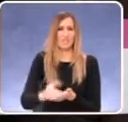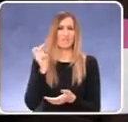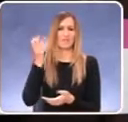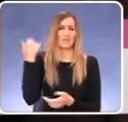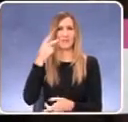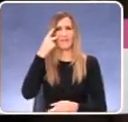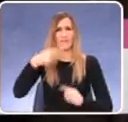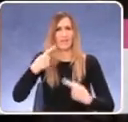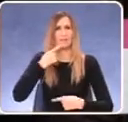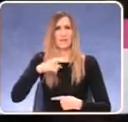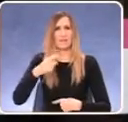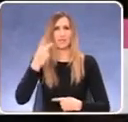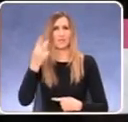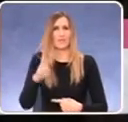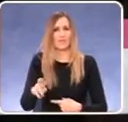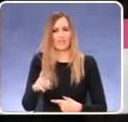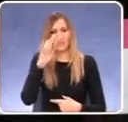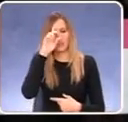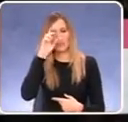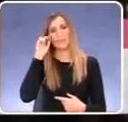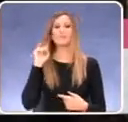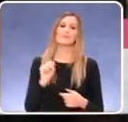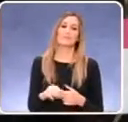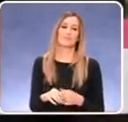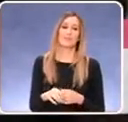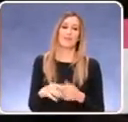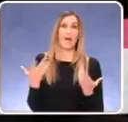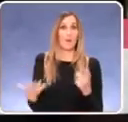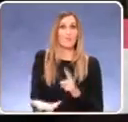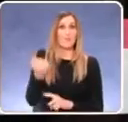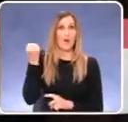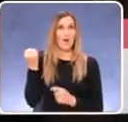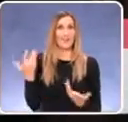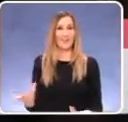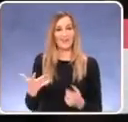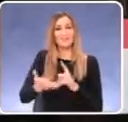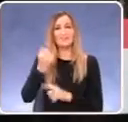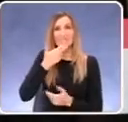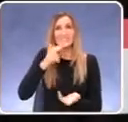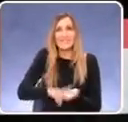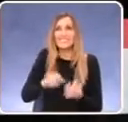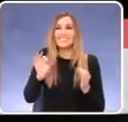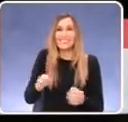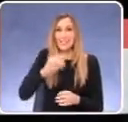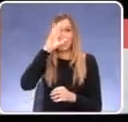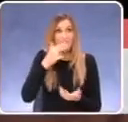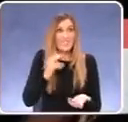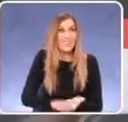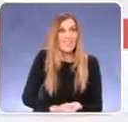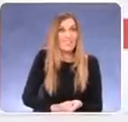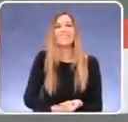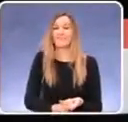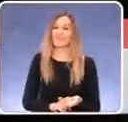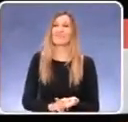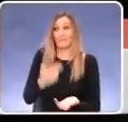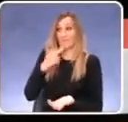duas avaliações e pronto. Desta vez conseguiu. Espera. Verdade, verdade, não sei se é verdade ou se não. É verdade,